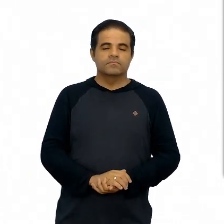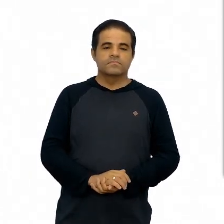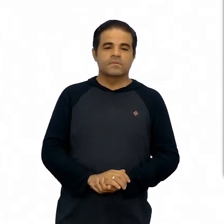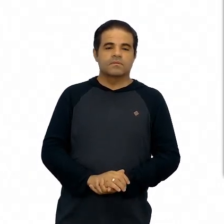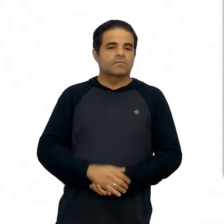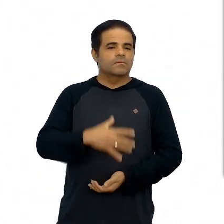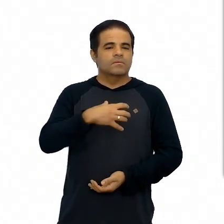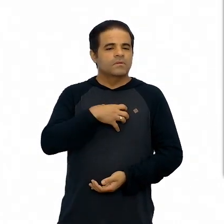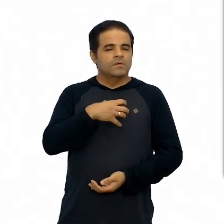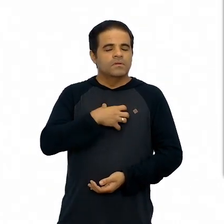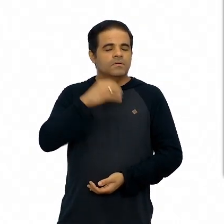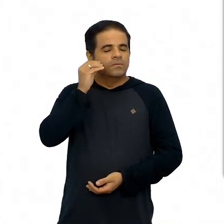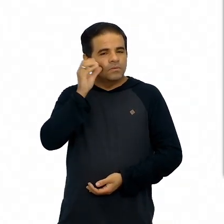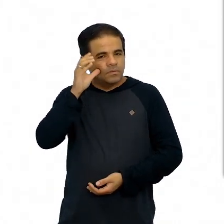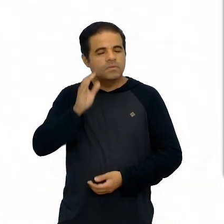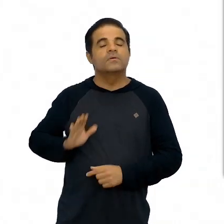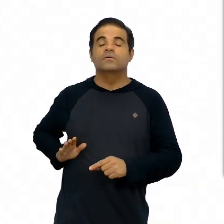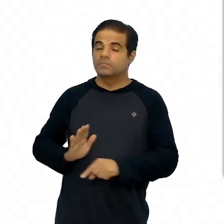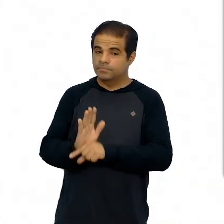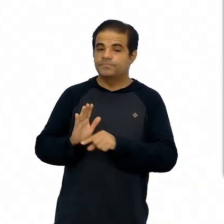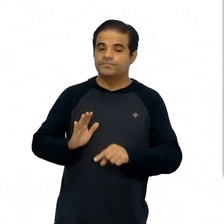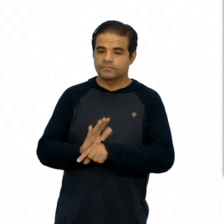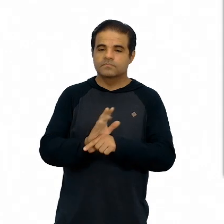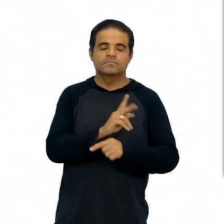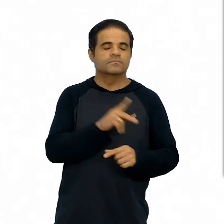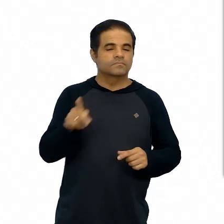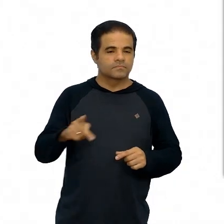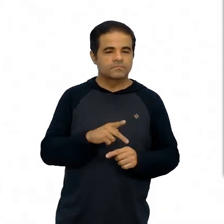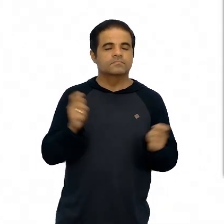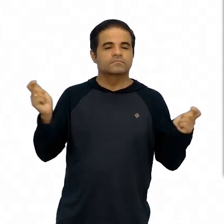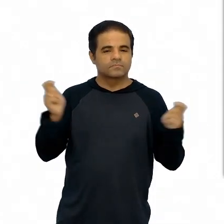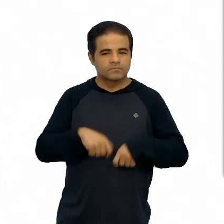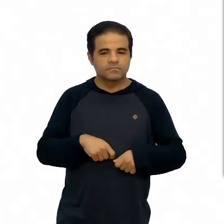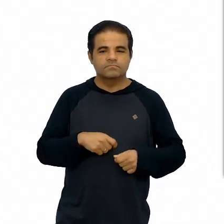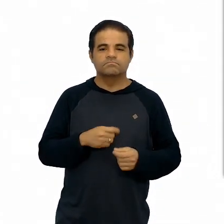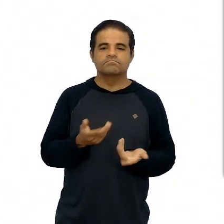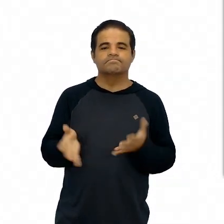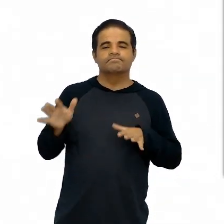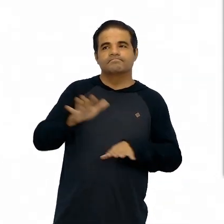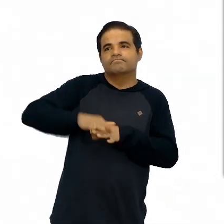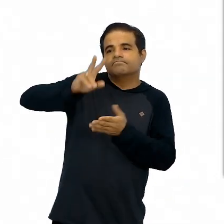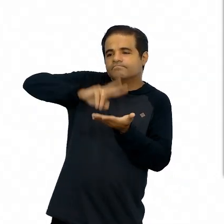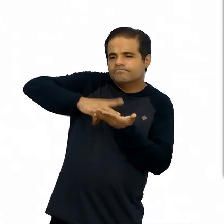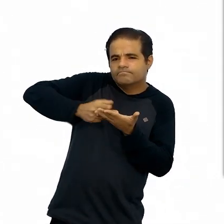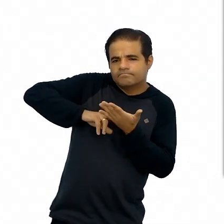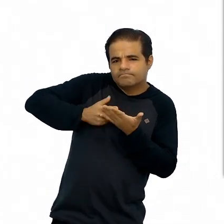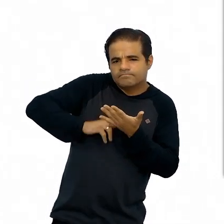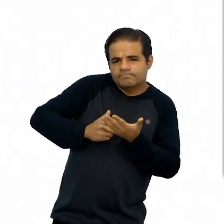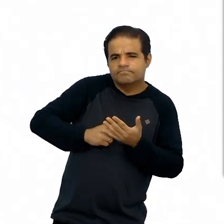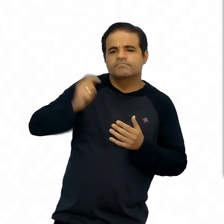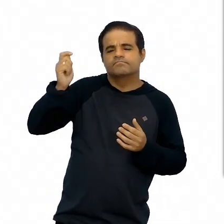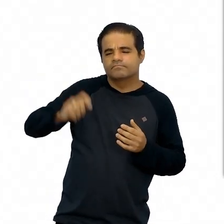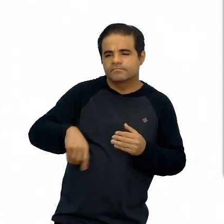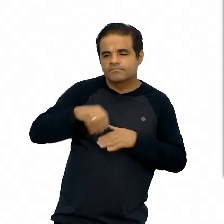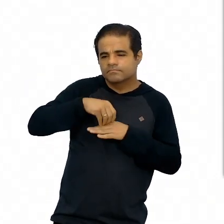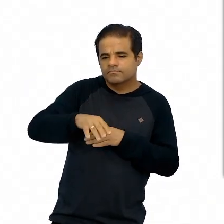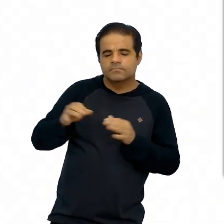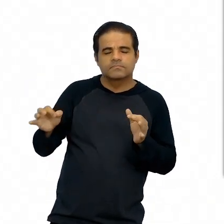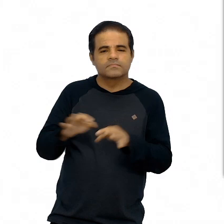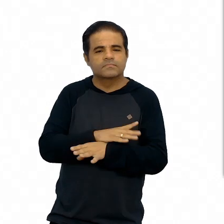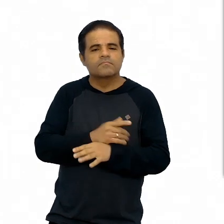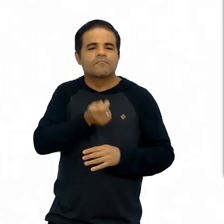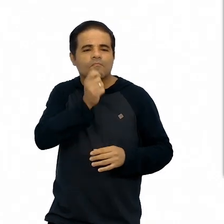Esse tipo de conhecimento contribui para que o professor seja capaz de interpretar pensamentos emergentes e incompletos